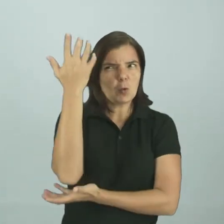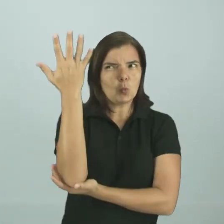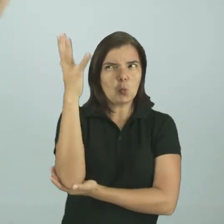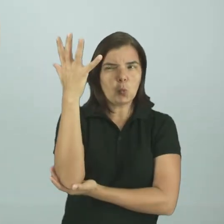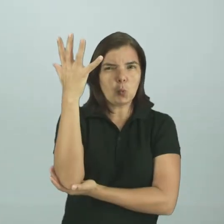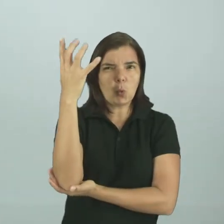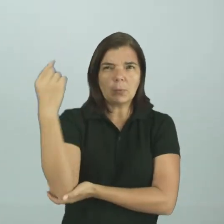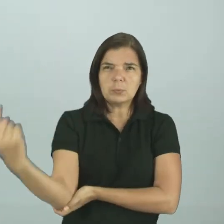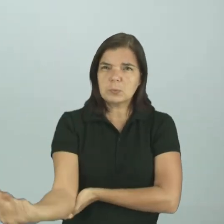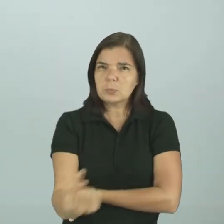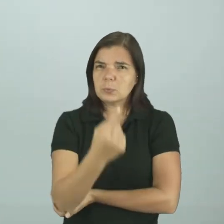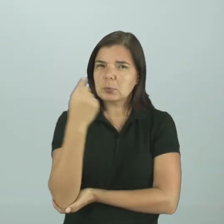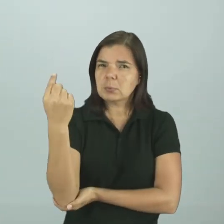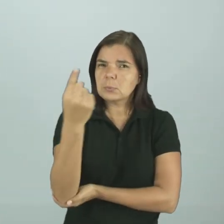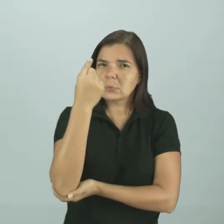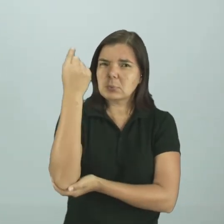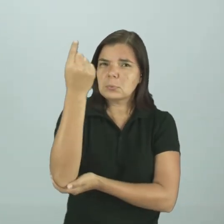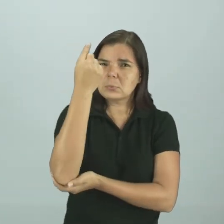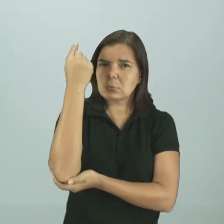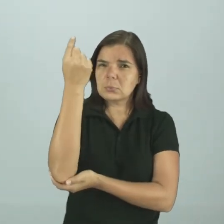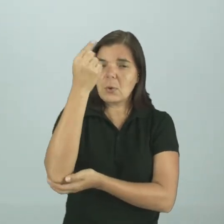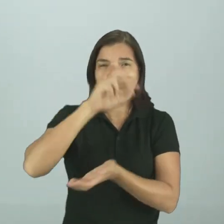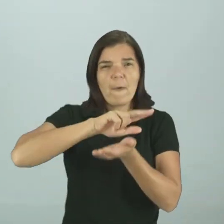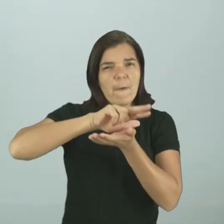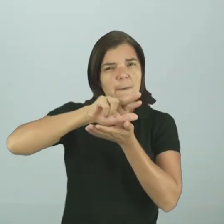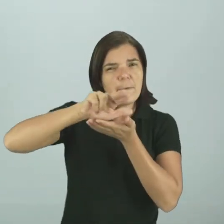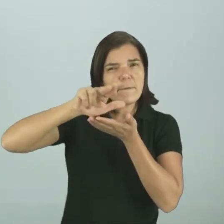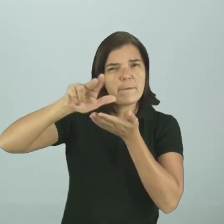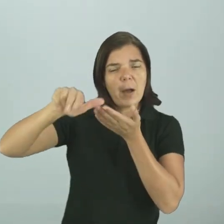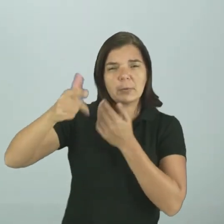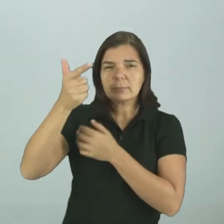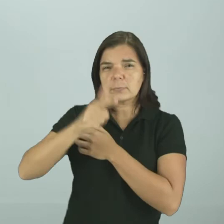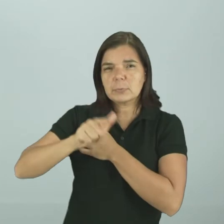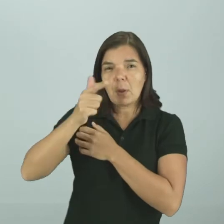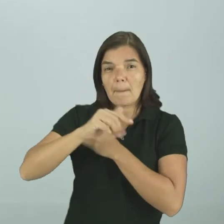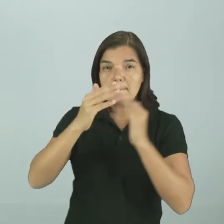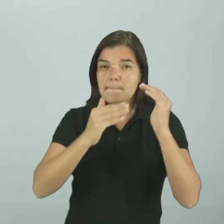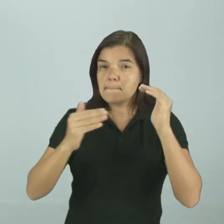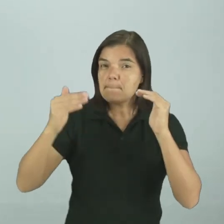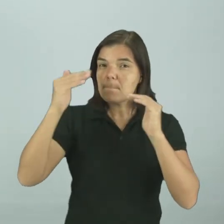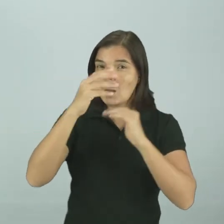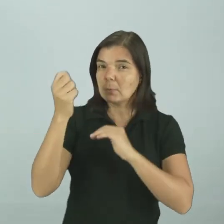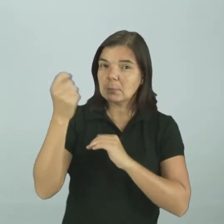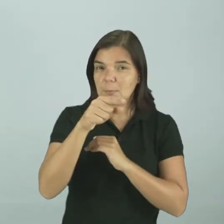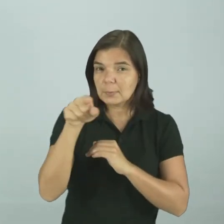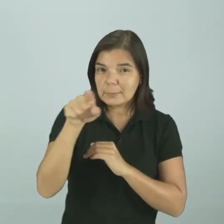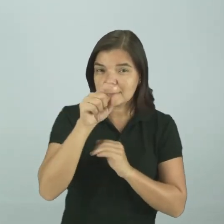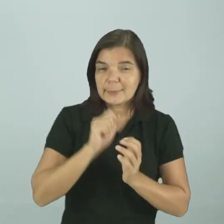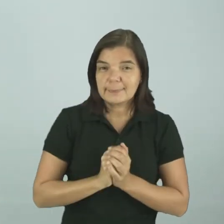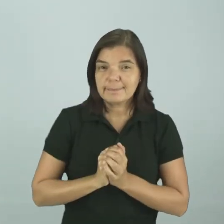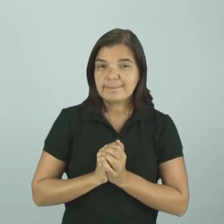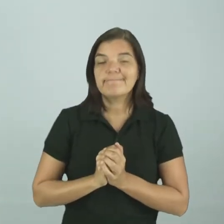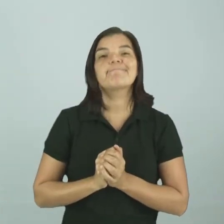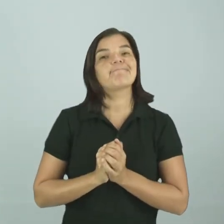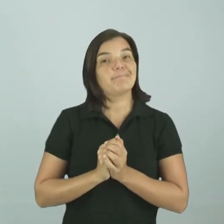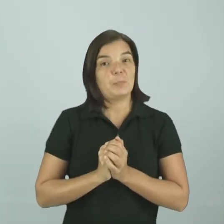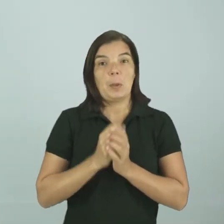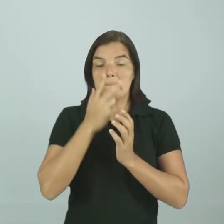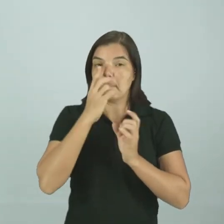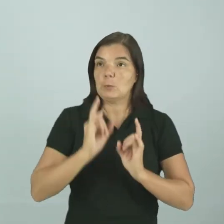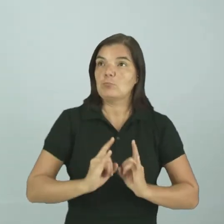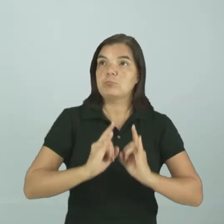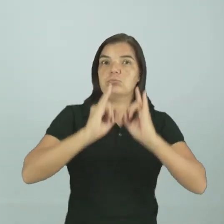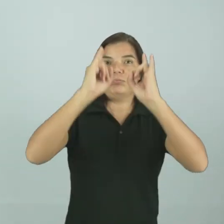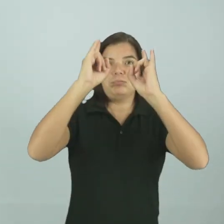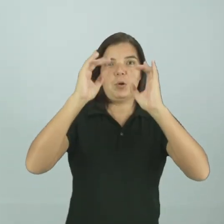que é enorme? É várias e várias e várias vezes maior que você. Muito, muito, muito, muito. Tamanho de um prédio,